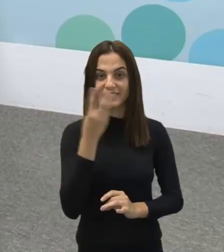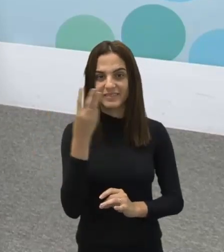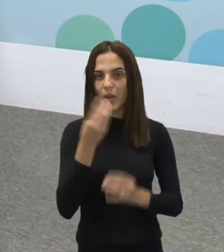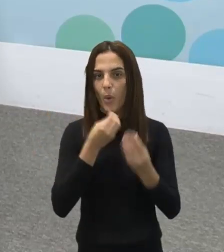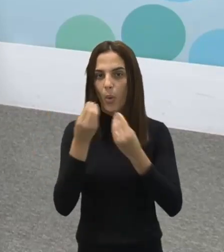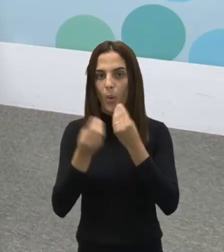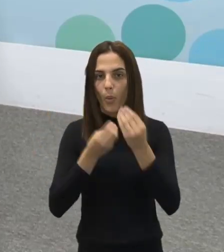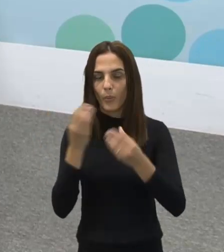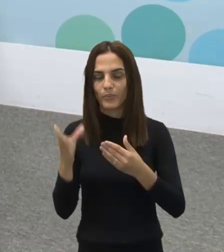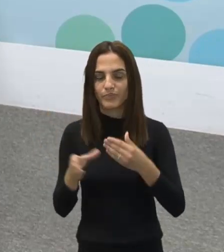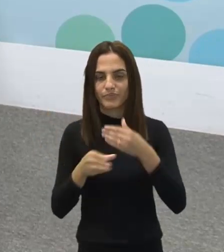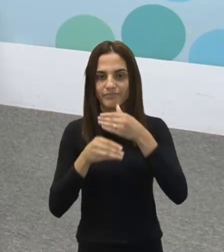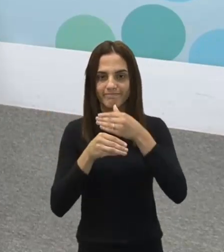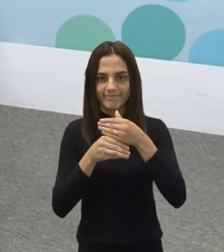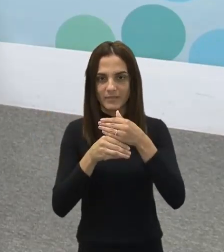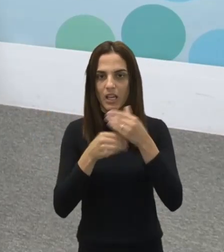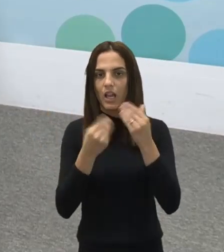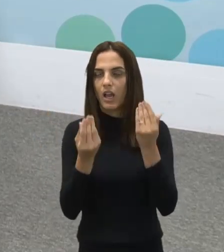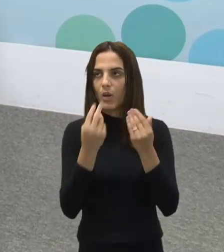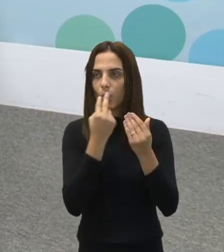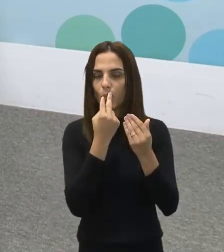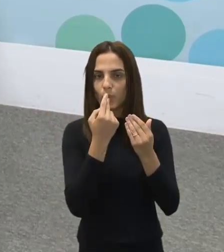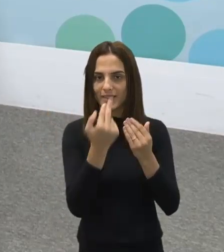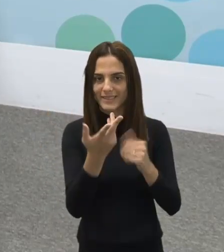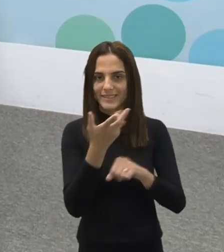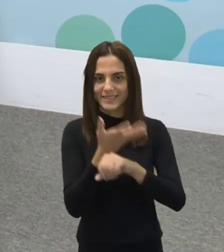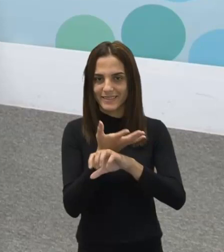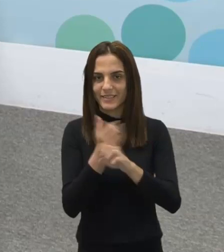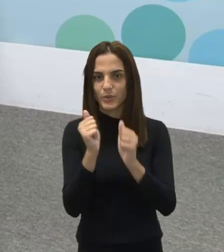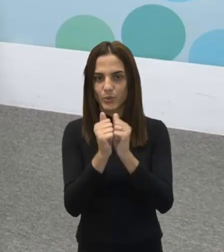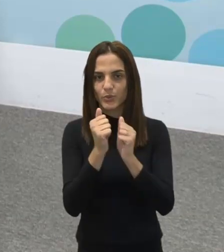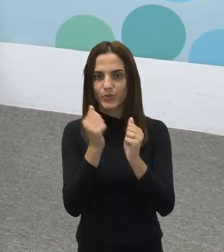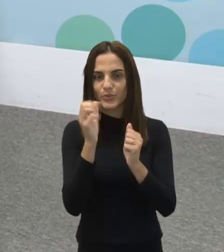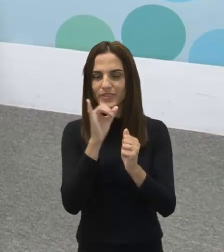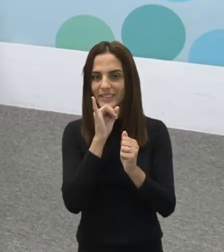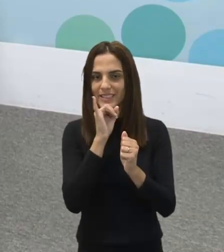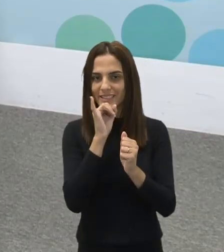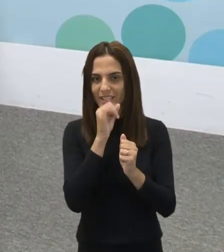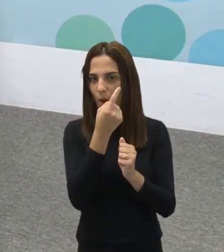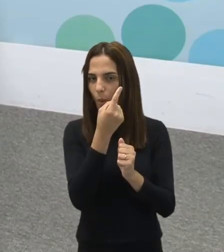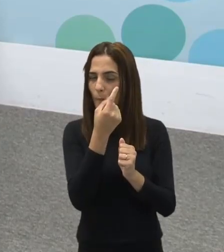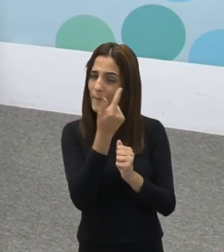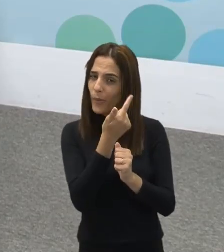integrar os componentes de linguagem com exemplos aí. É a